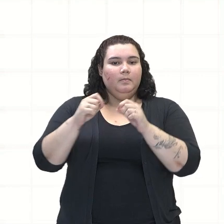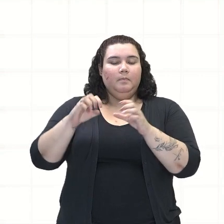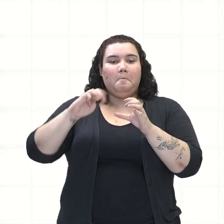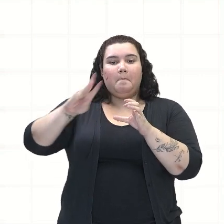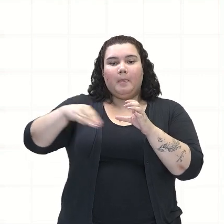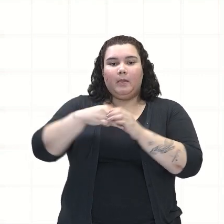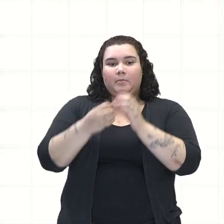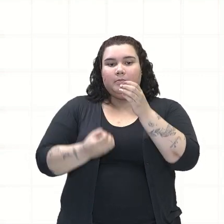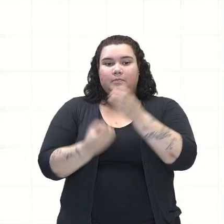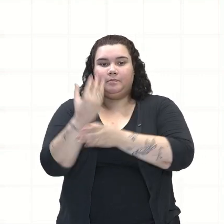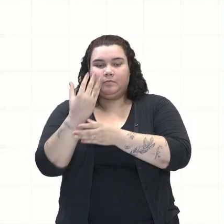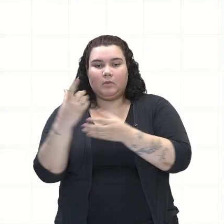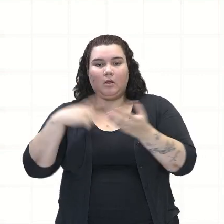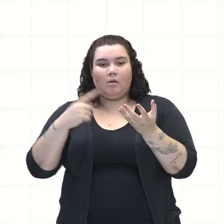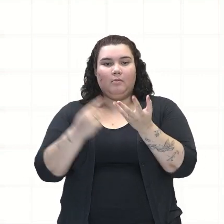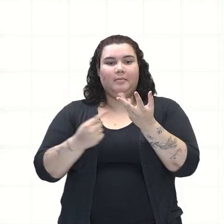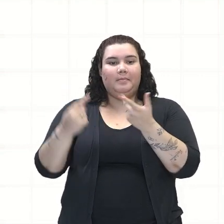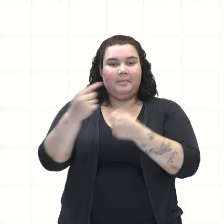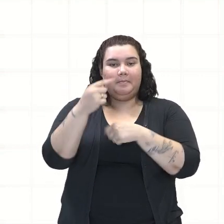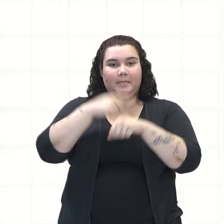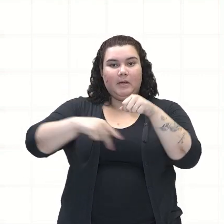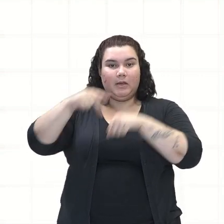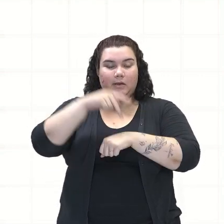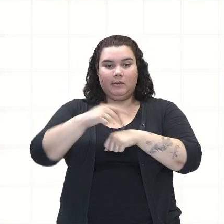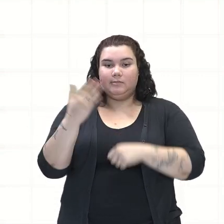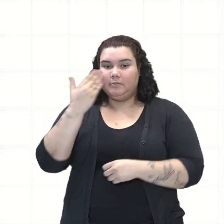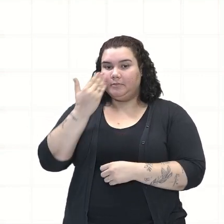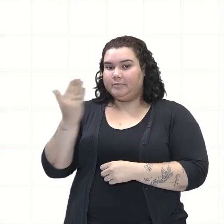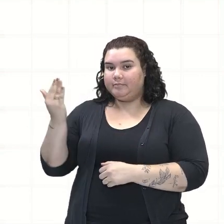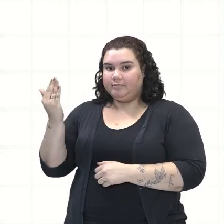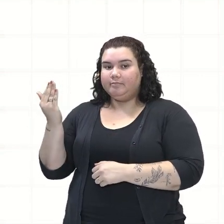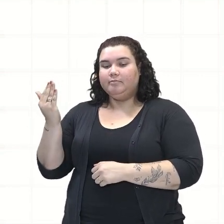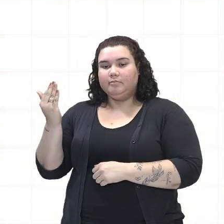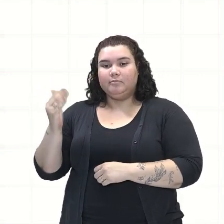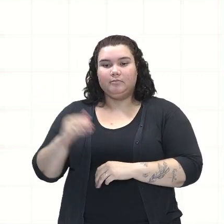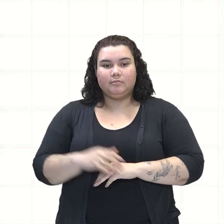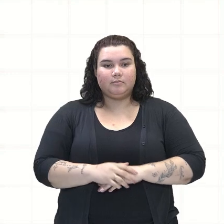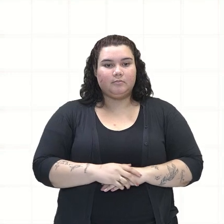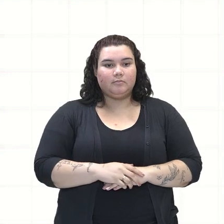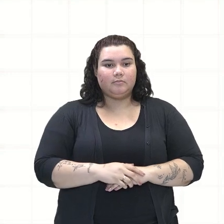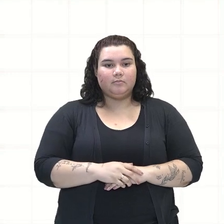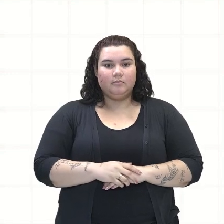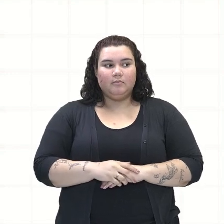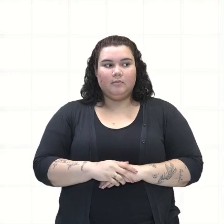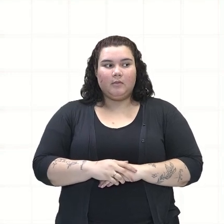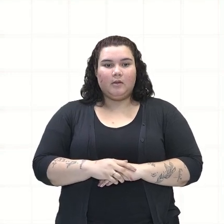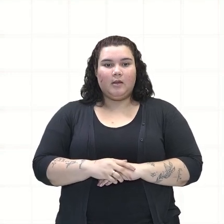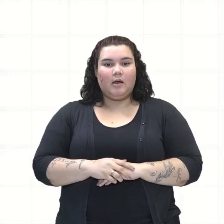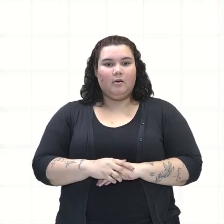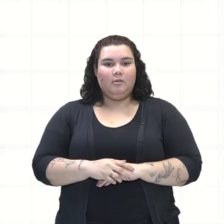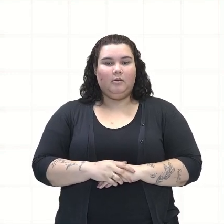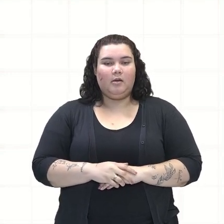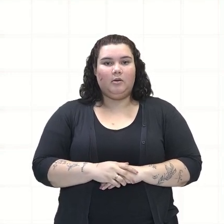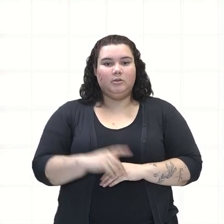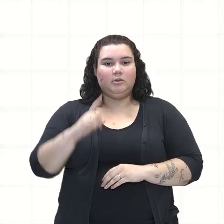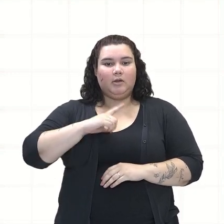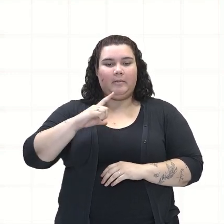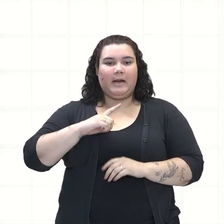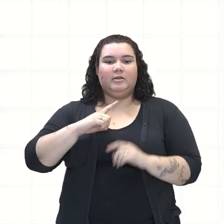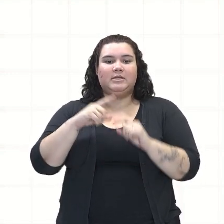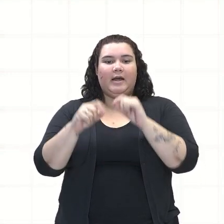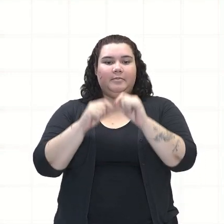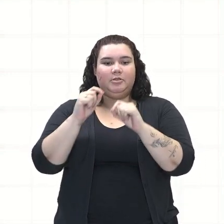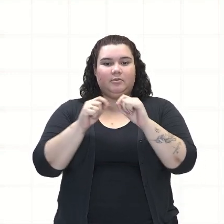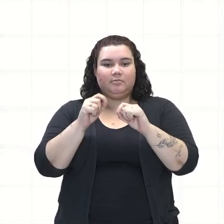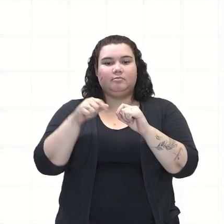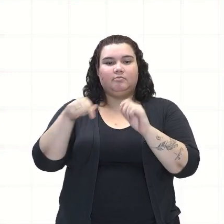o Iraque, o Kuwait, a Arábia Saudita e também a Venezuela. E nós temos os membros associados, tá? Que fazem parte também